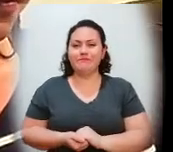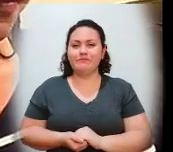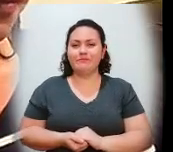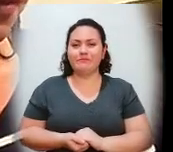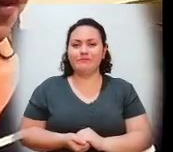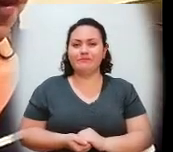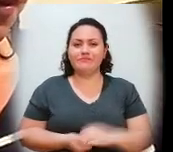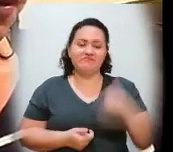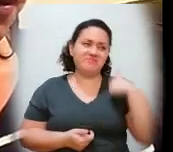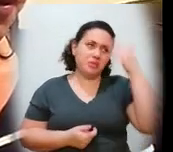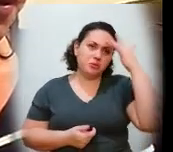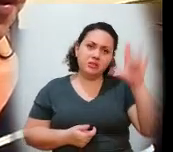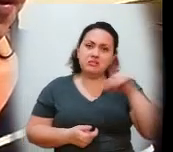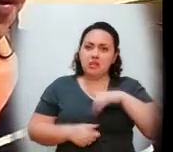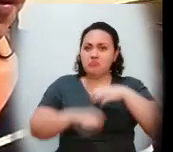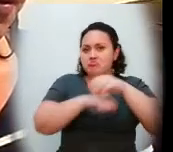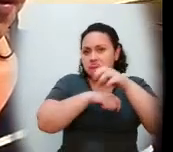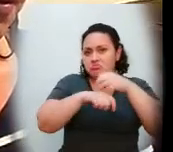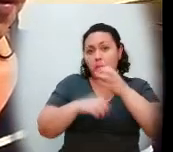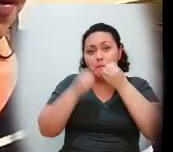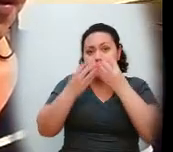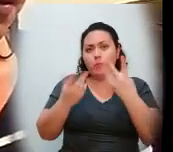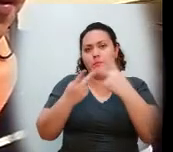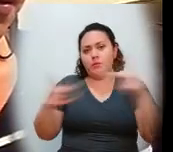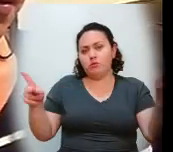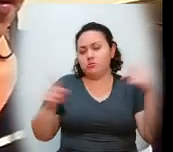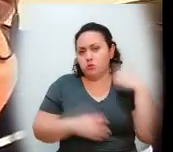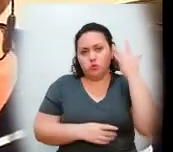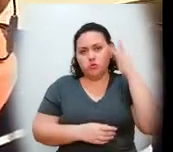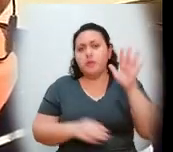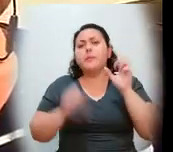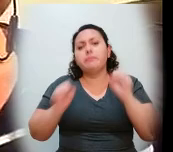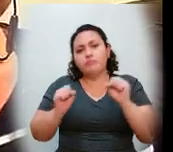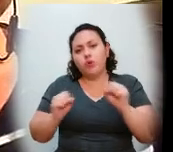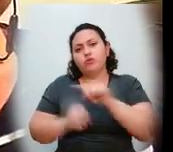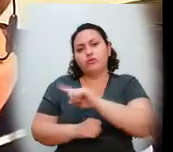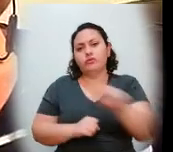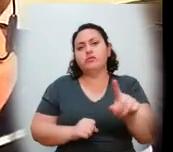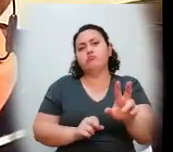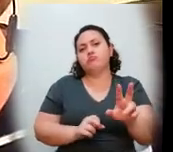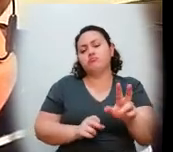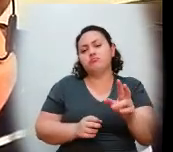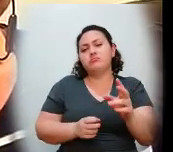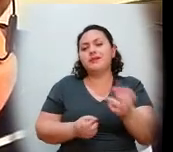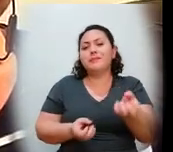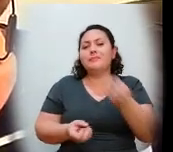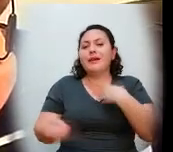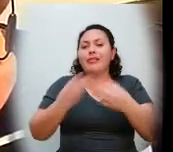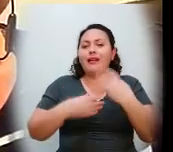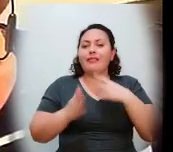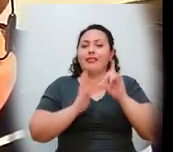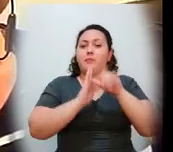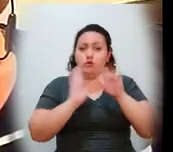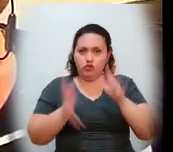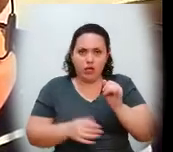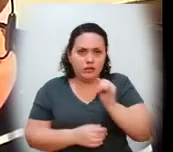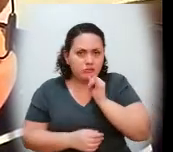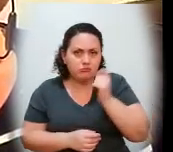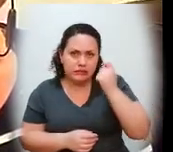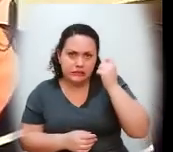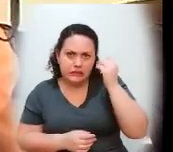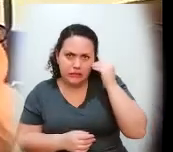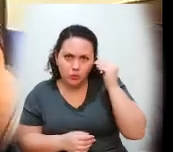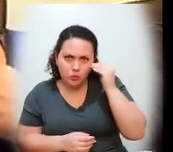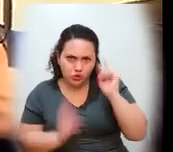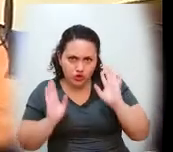foram sugestões úteis para vocês. Podem também nos dar esse retorno se vocês já tentaram essas coisas que a gente trouxe aqui, se não